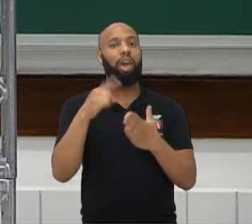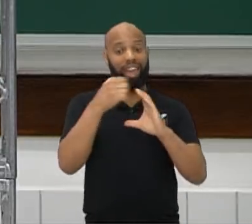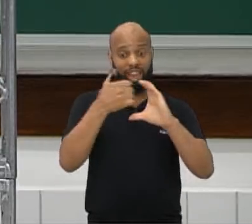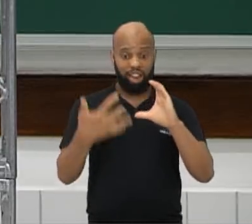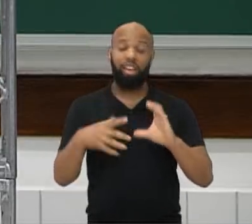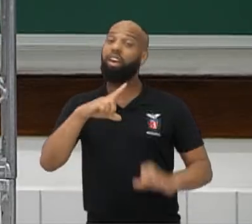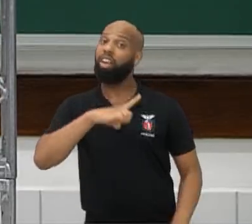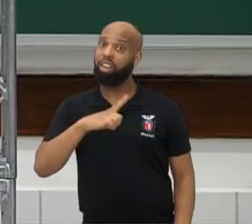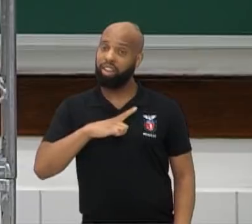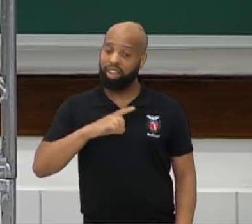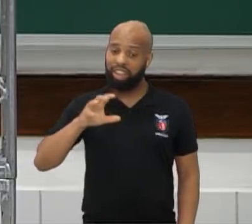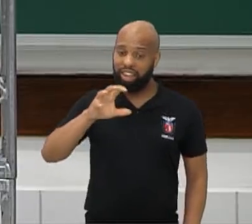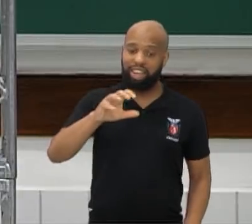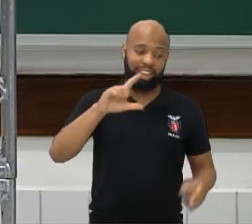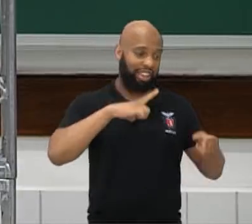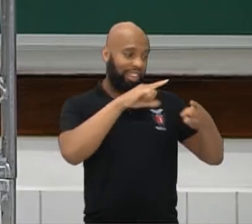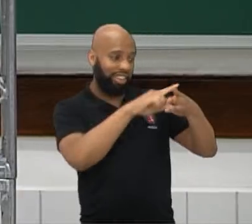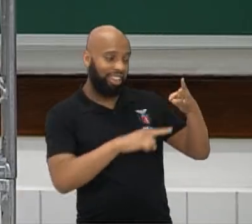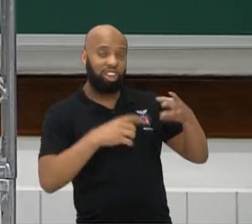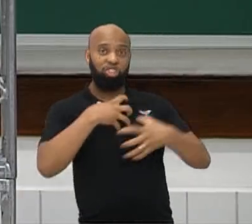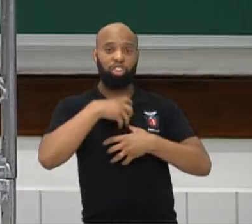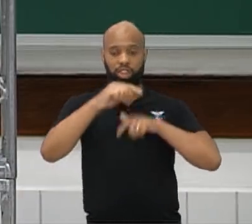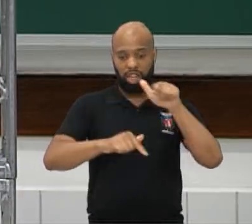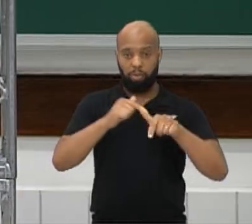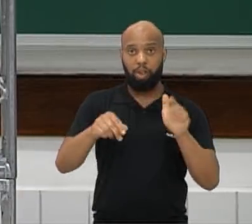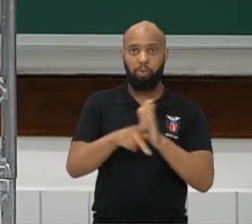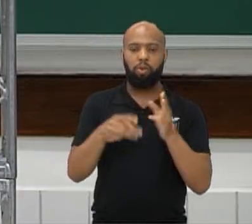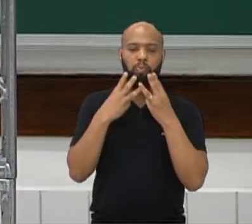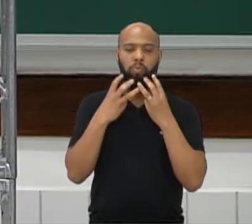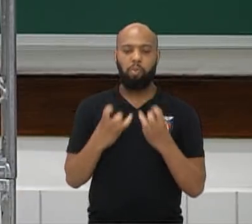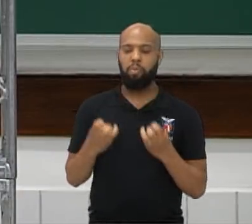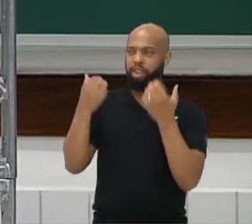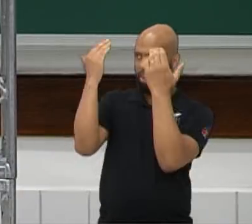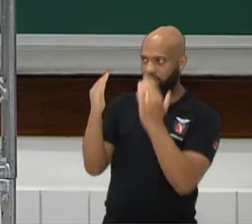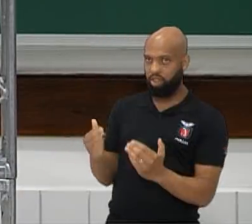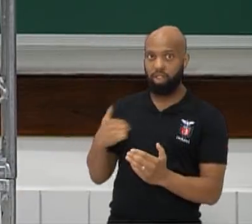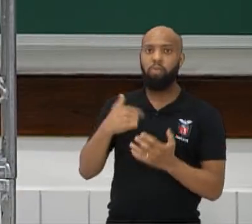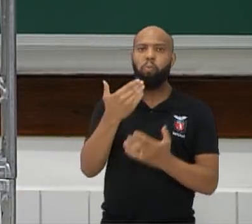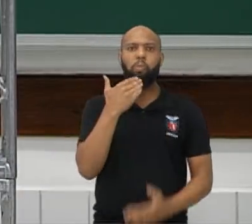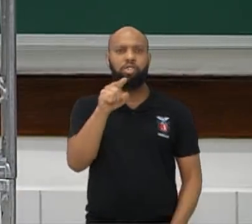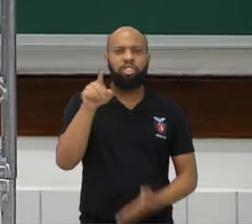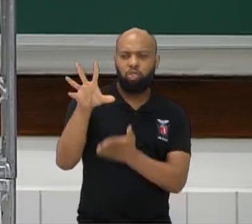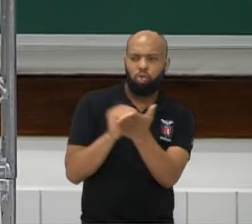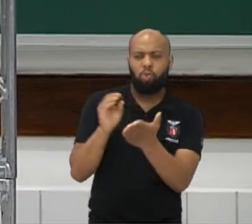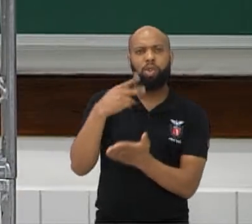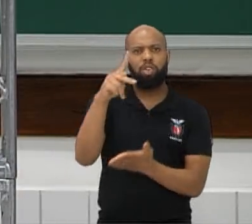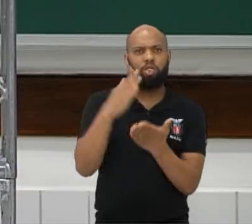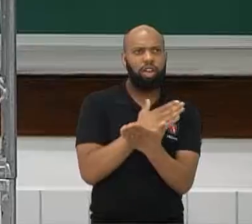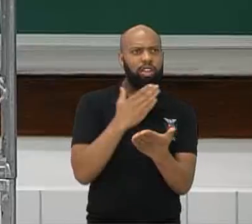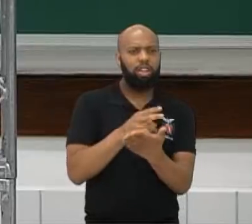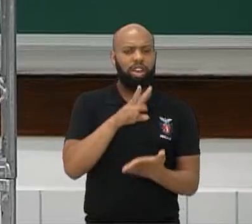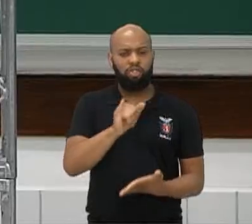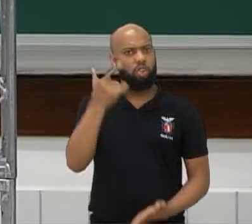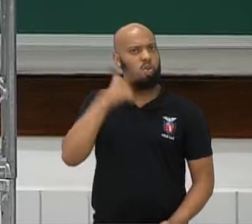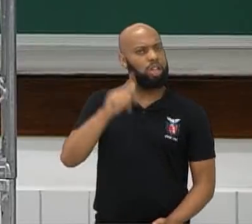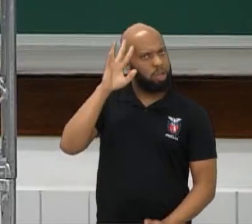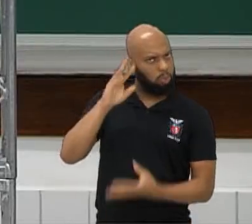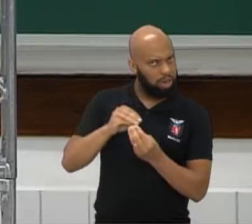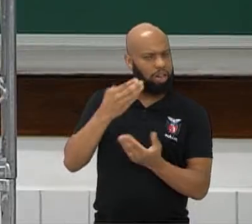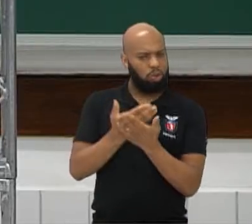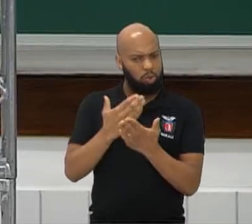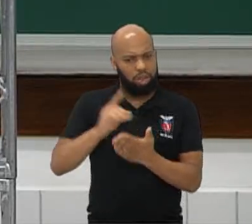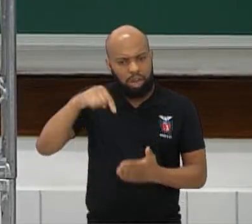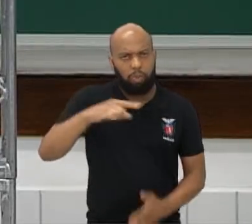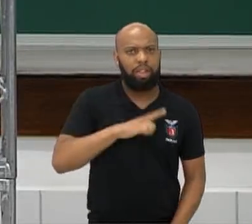para vocês dessas 3 formas de trabalho que o Marx analisou. Peço que vocês copiem no caderno, isso vai ajudar vocês a estudar e ter